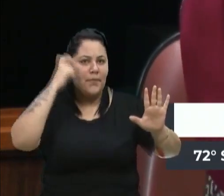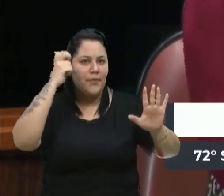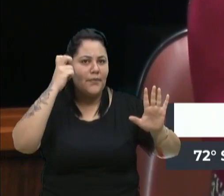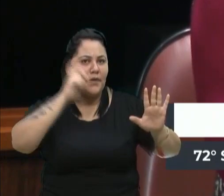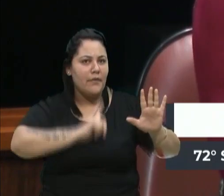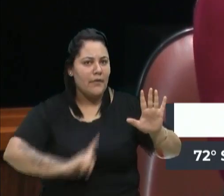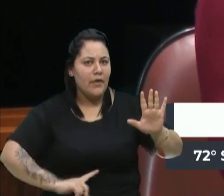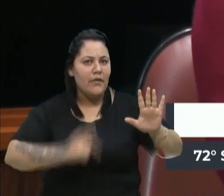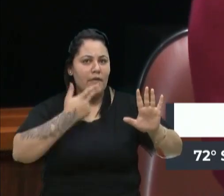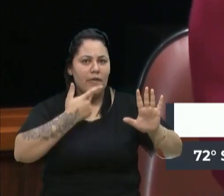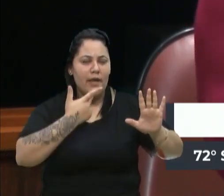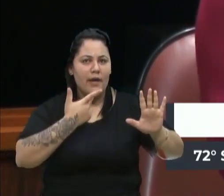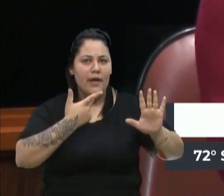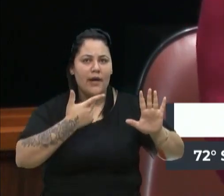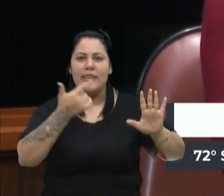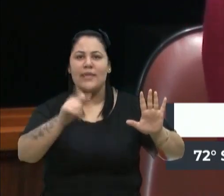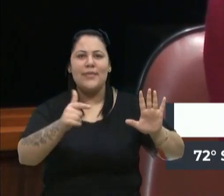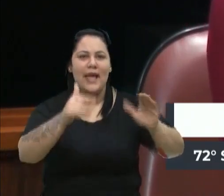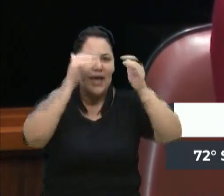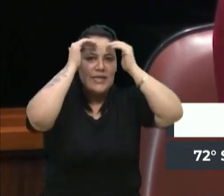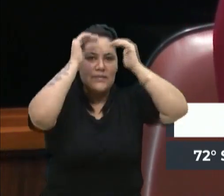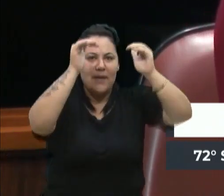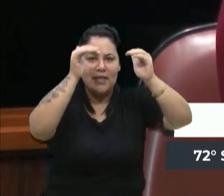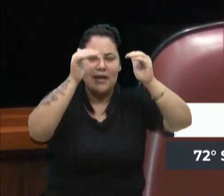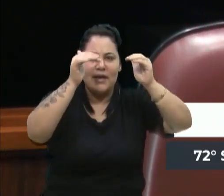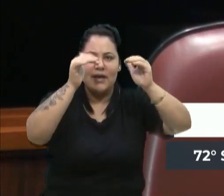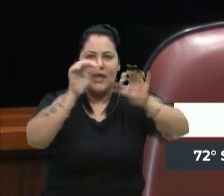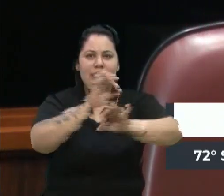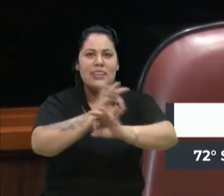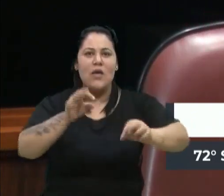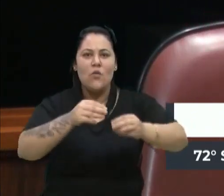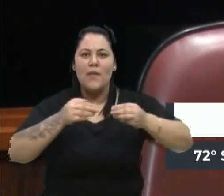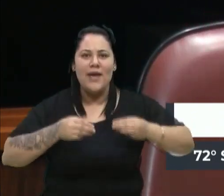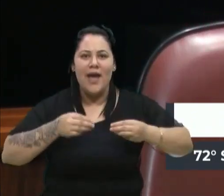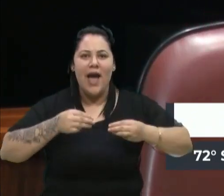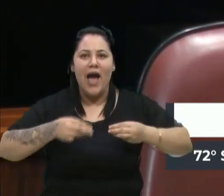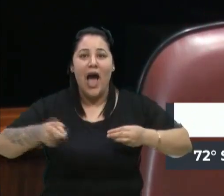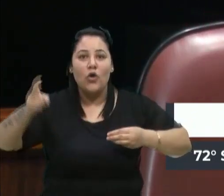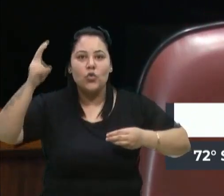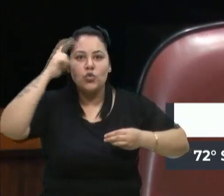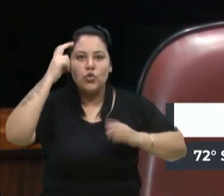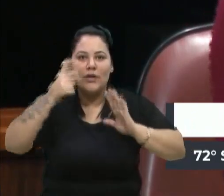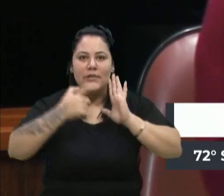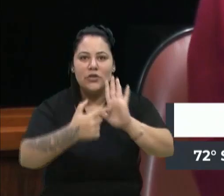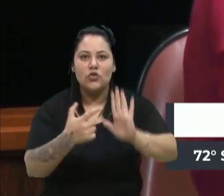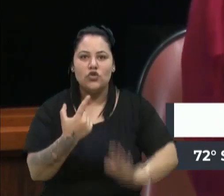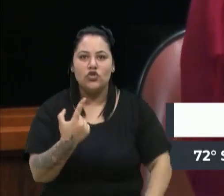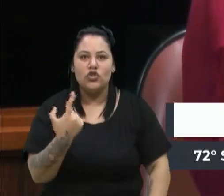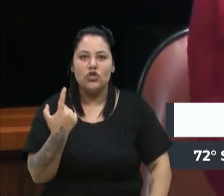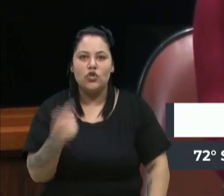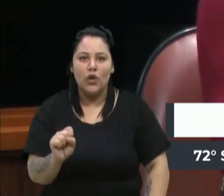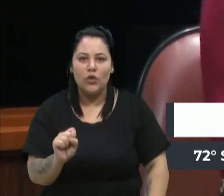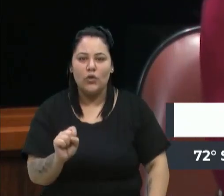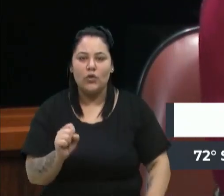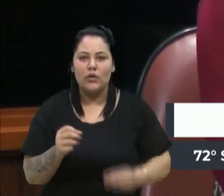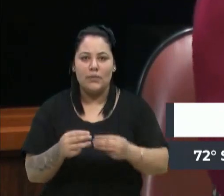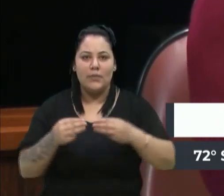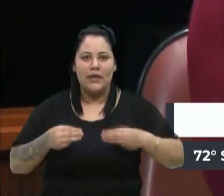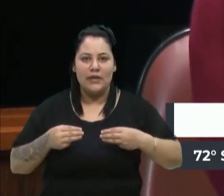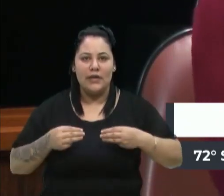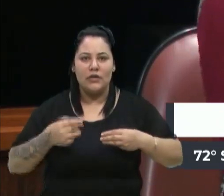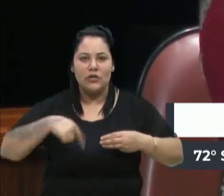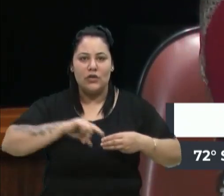dizer, por exemplo, que não acata nenhuma. A cultura apresentou 18 emendas. Nós fizemos uma